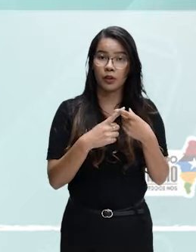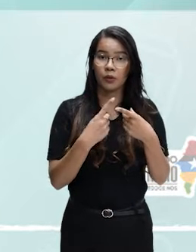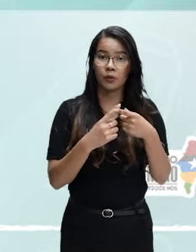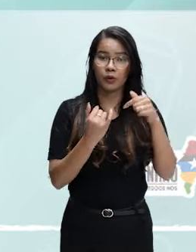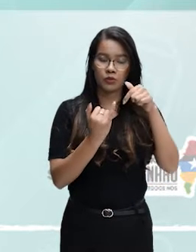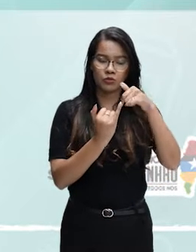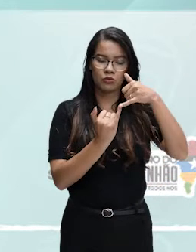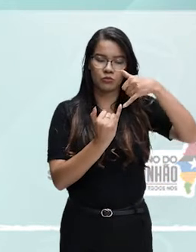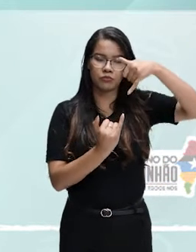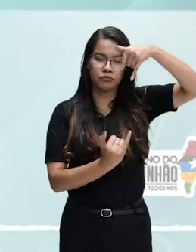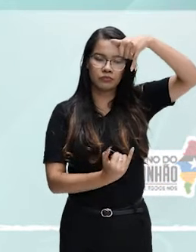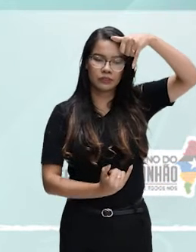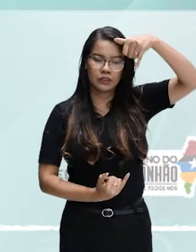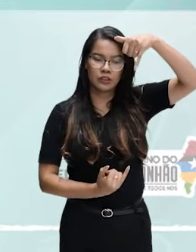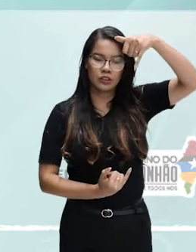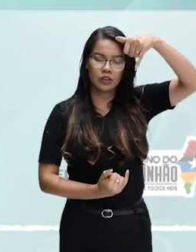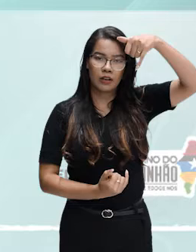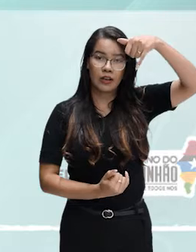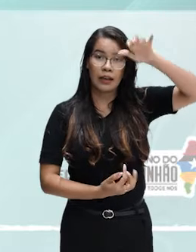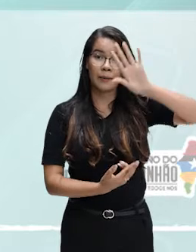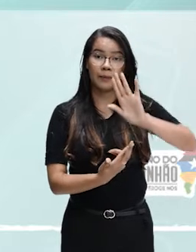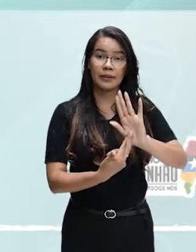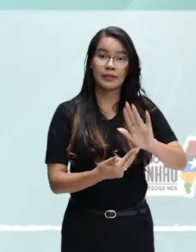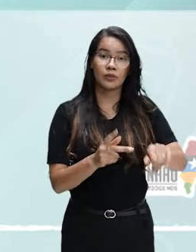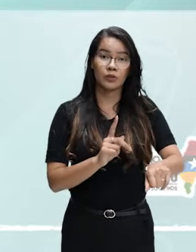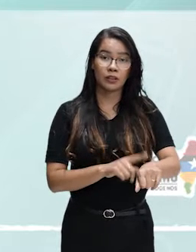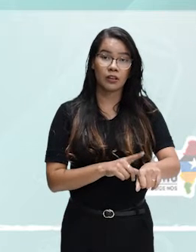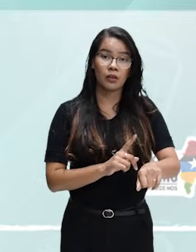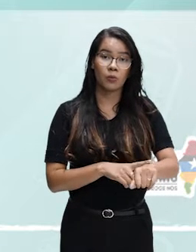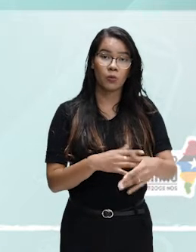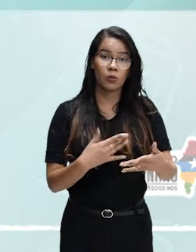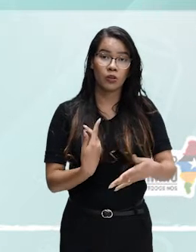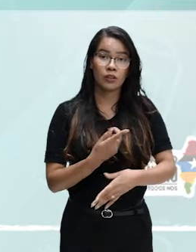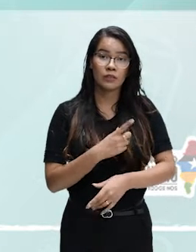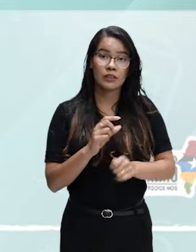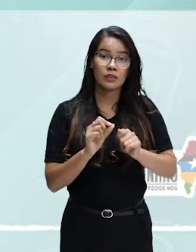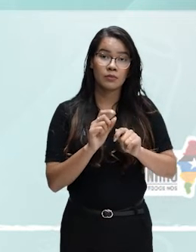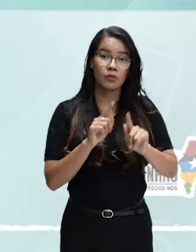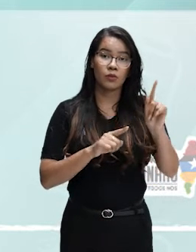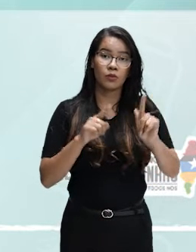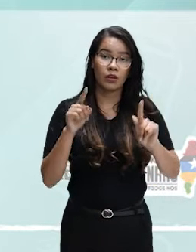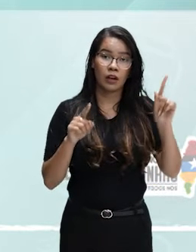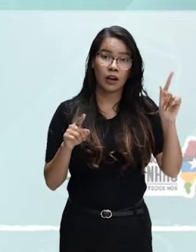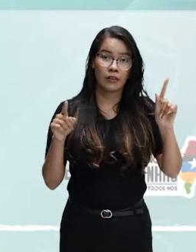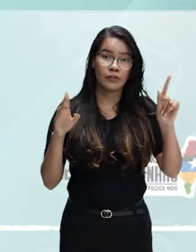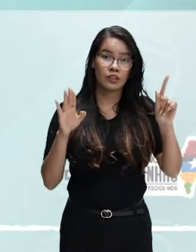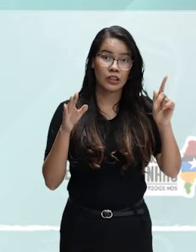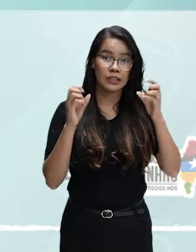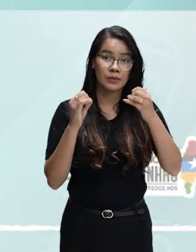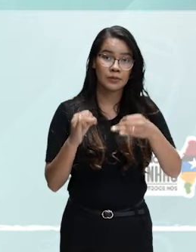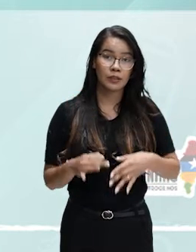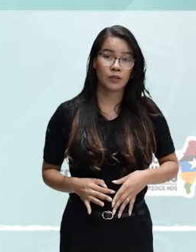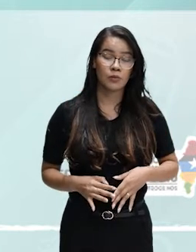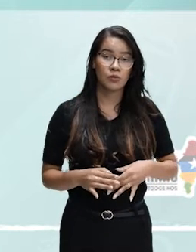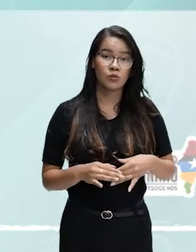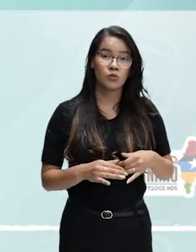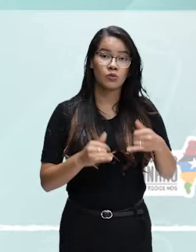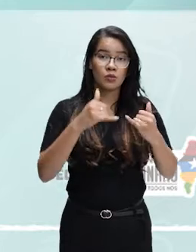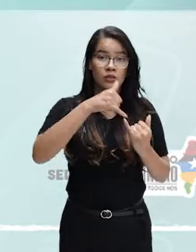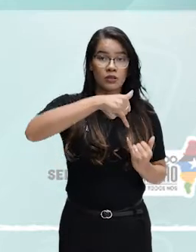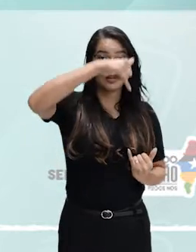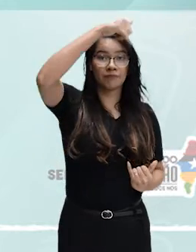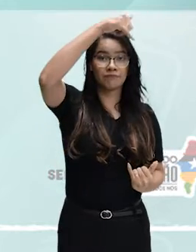vertical representa o tempo. Quando a gente faz um gráfico, a gente já falou isso nas nossas aulas, tá, de gráfico, os eixos representam